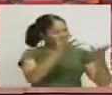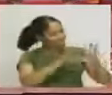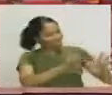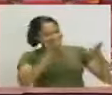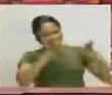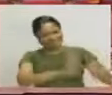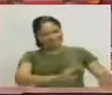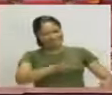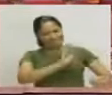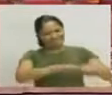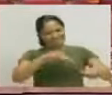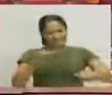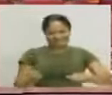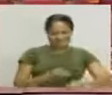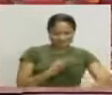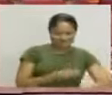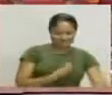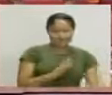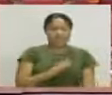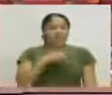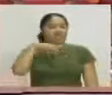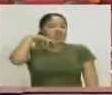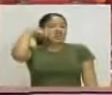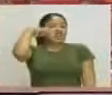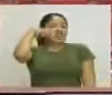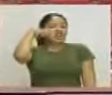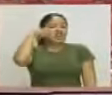Será que eles ficam envergonhados de olhar para a cruz?